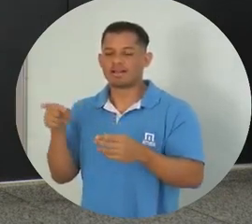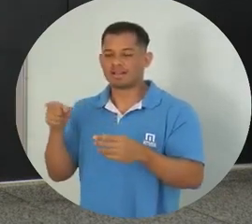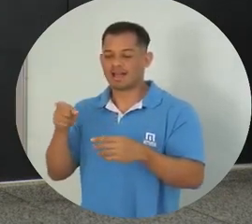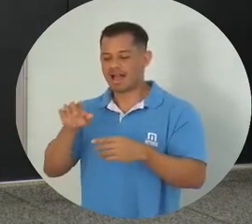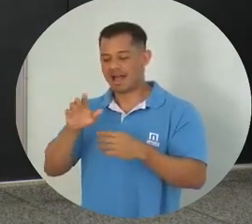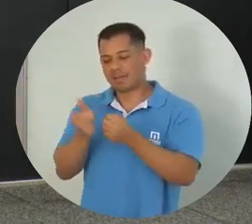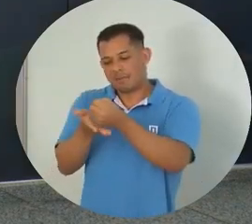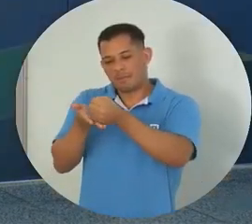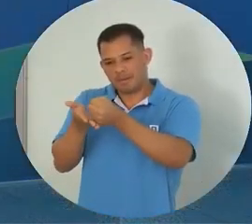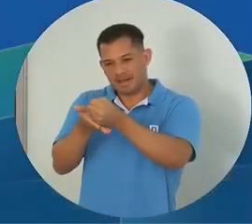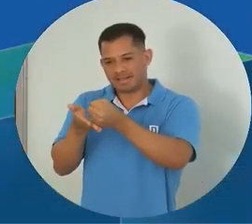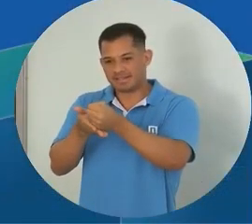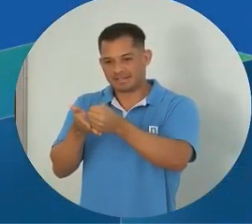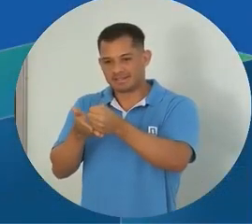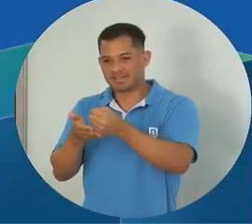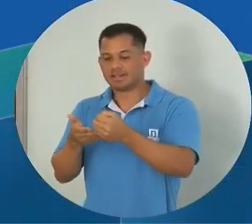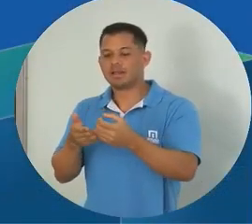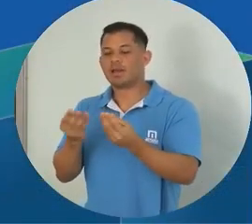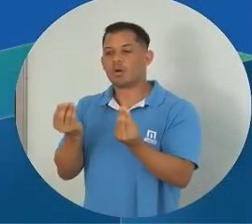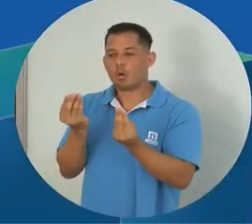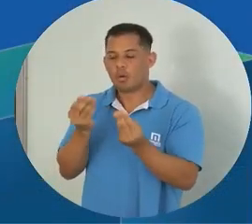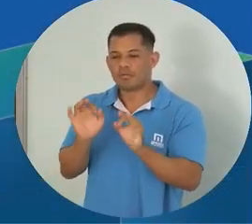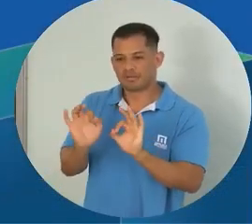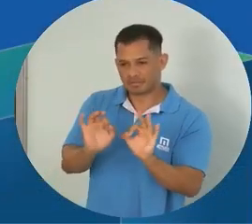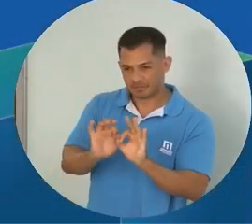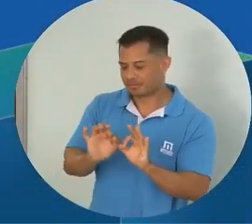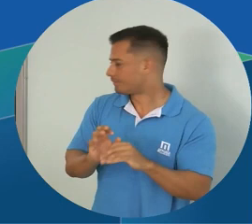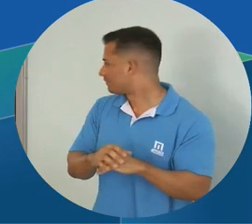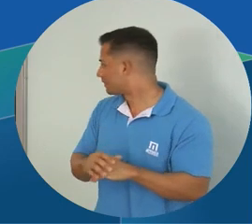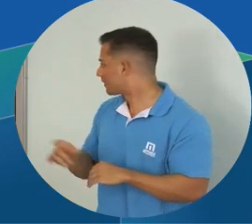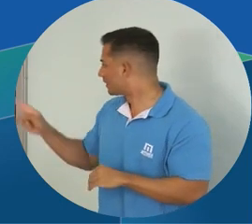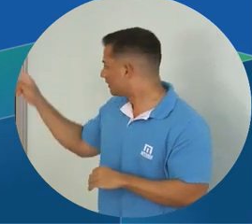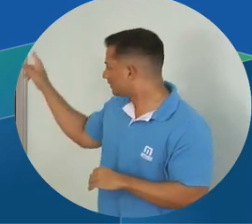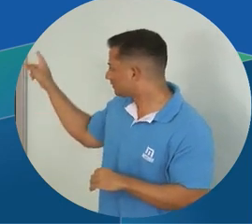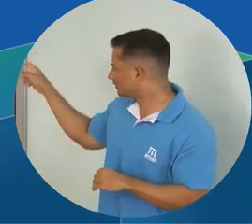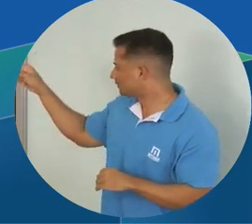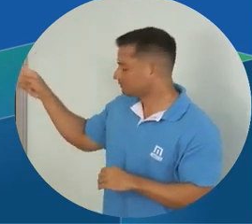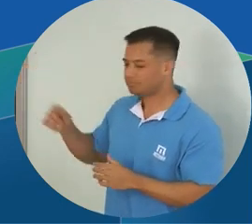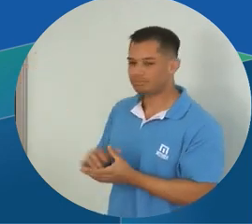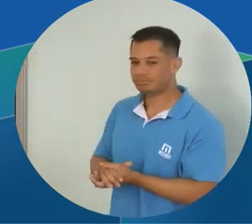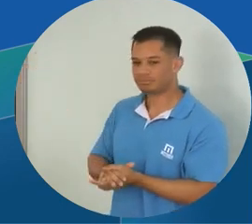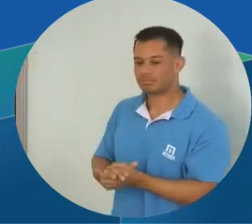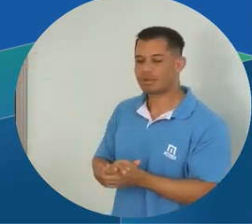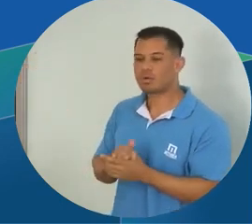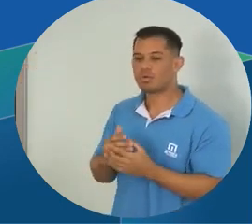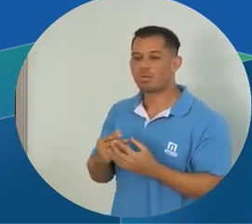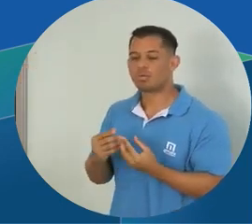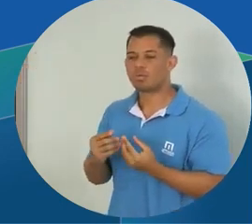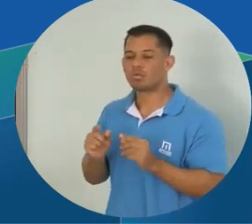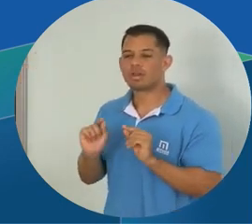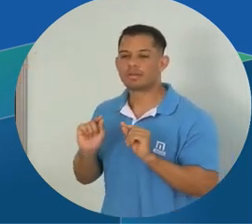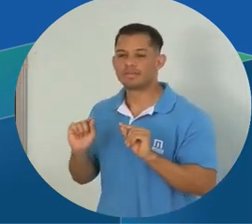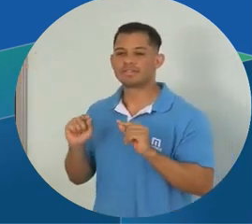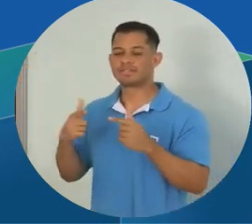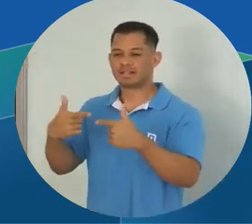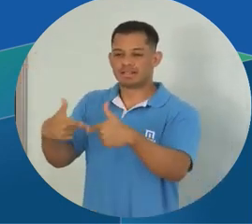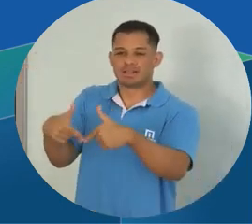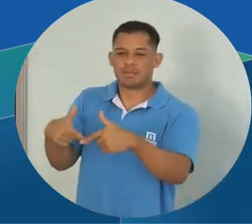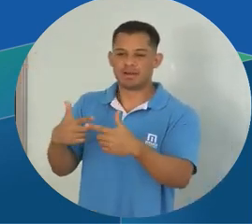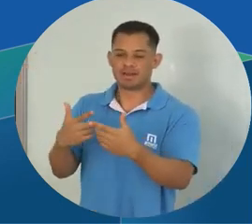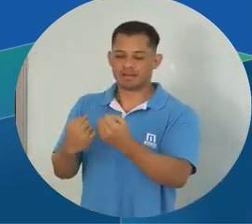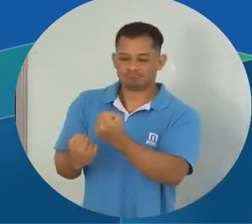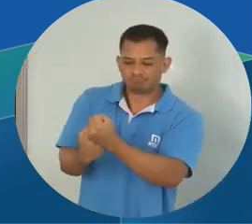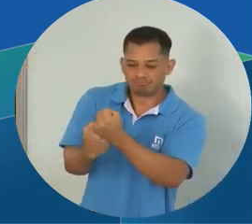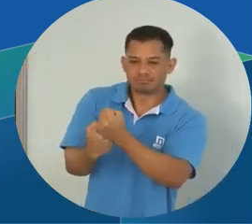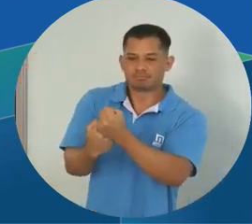acesso de jusante, que era nesse nível do deck da casa de força, o que poderia ser atacado a partir da crista